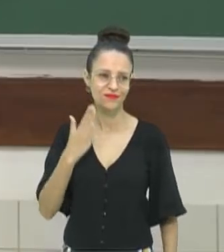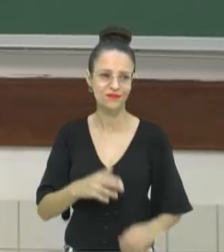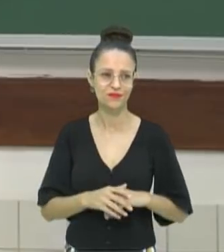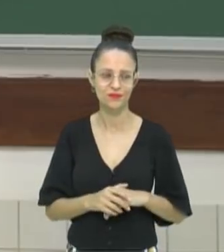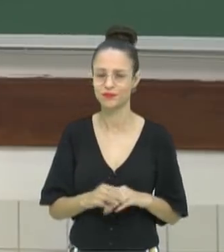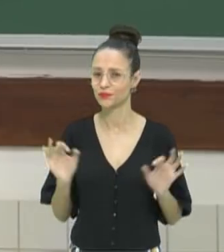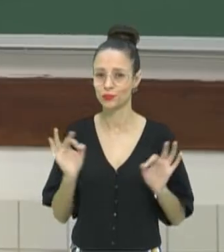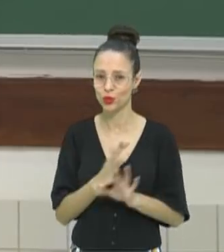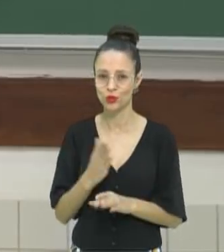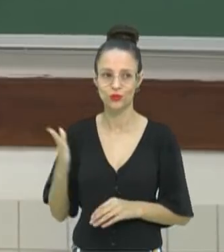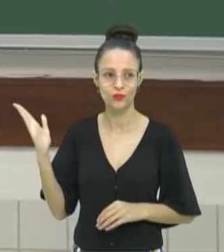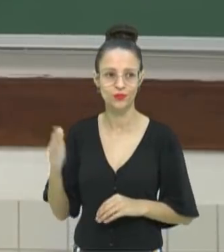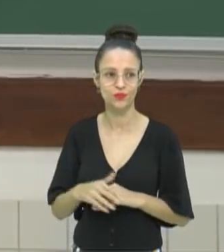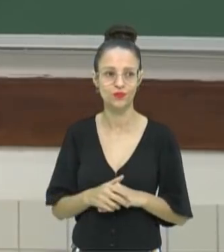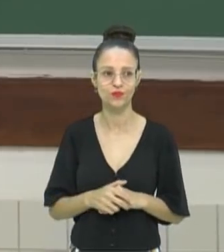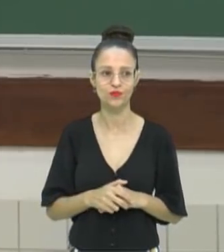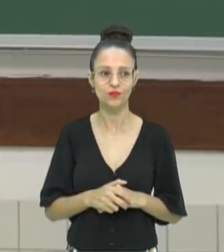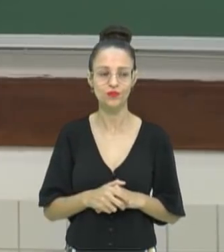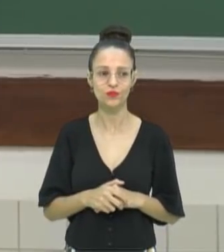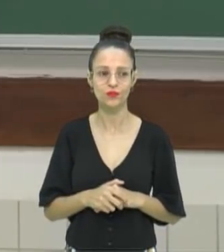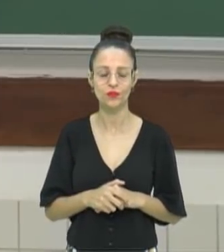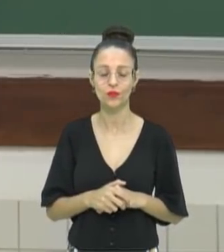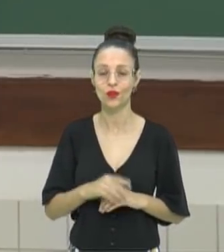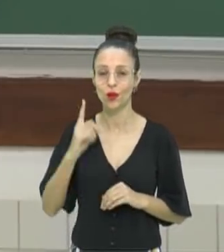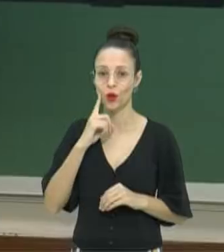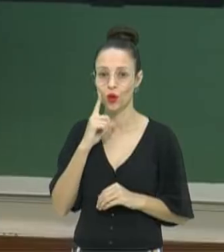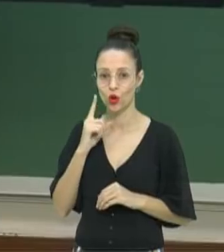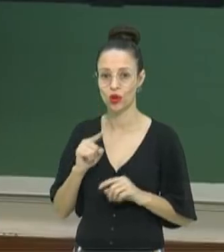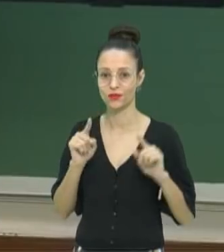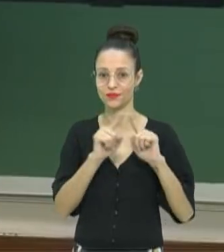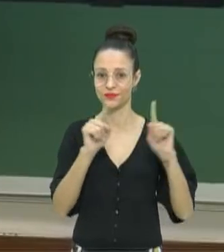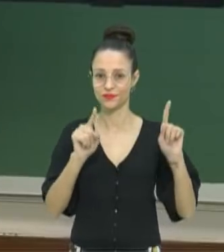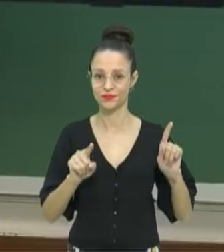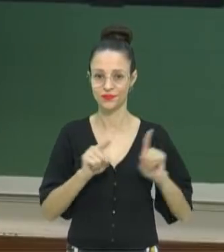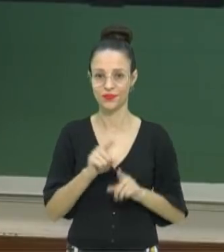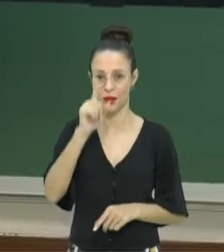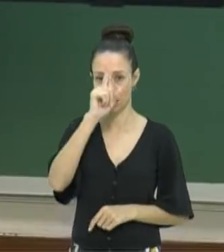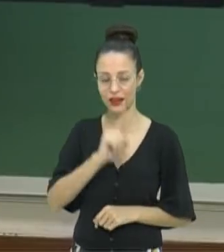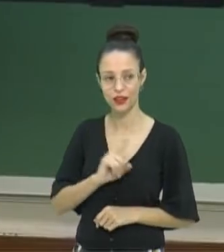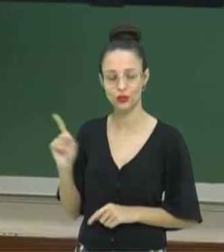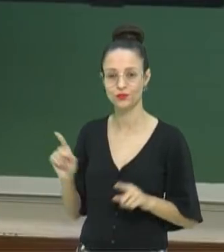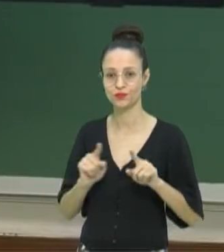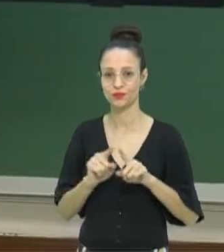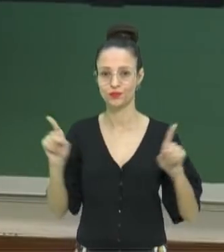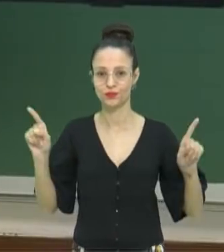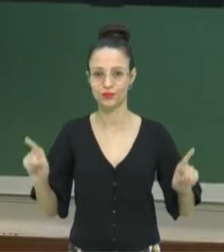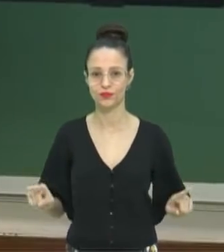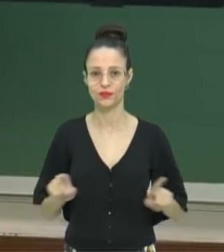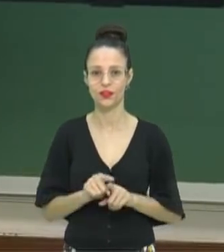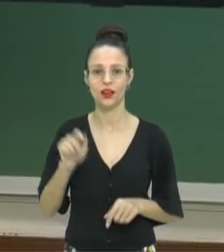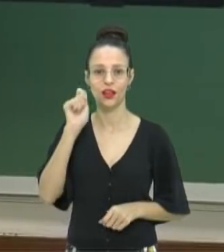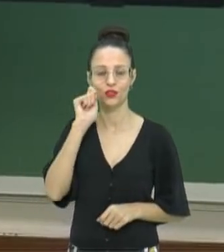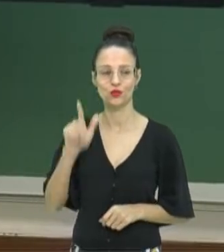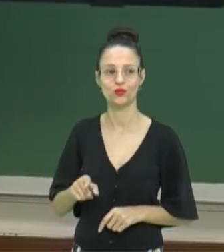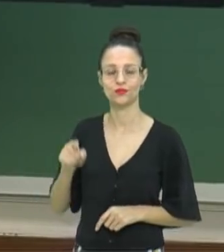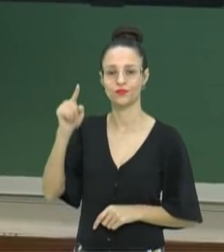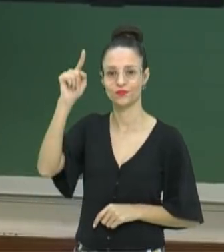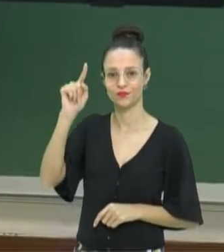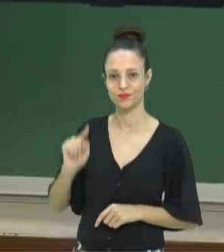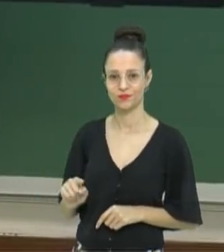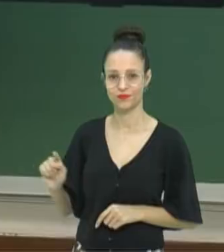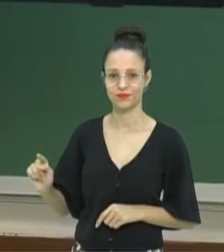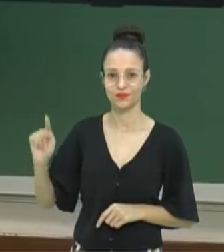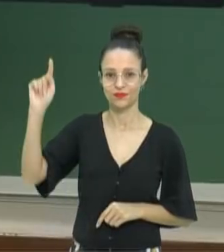né? Já está tudo repartido. Então, nós temos a área do retângulo amarelo, temos a área do retângulo azul e temos a área